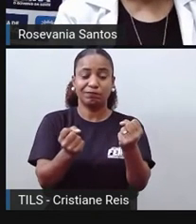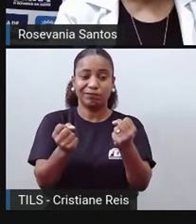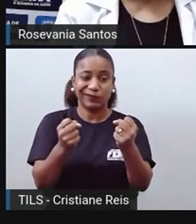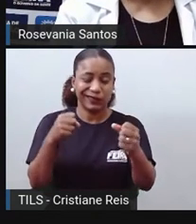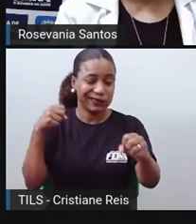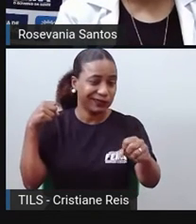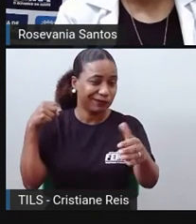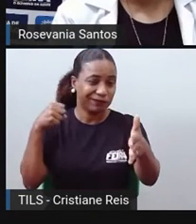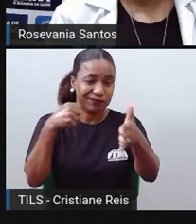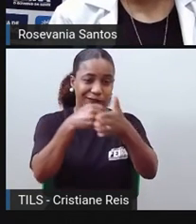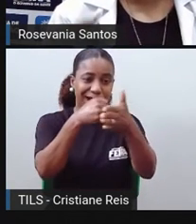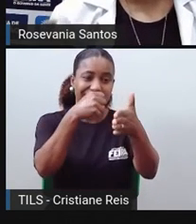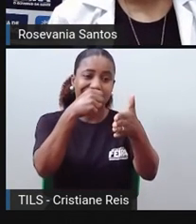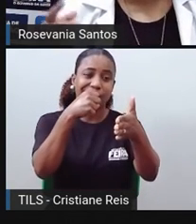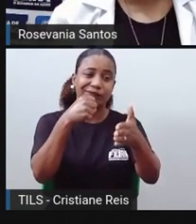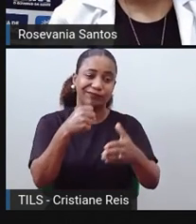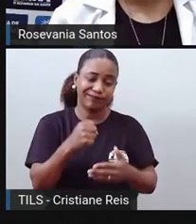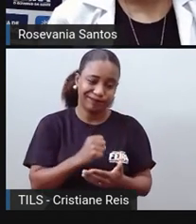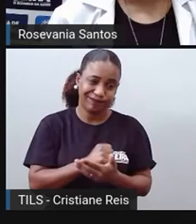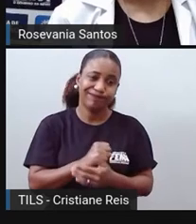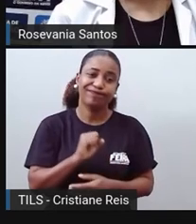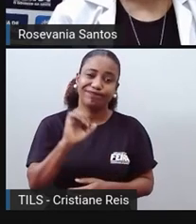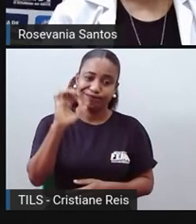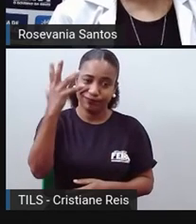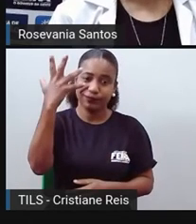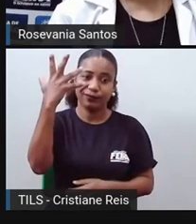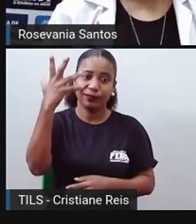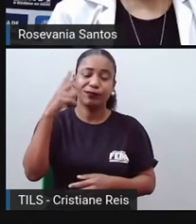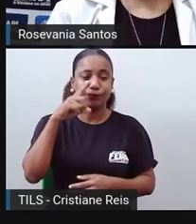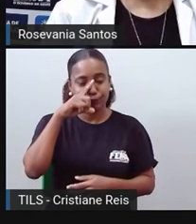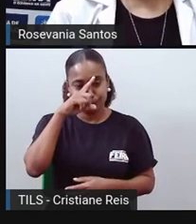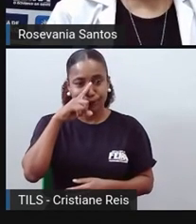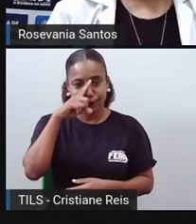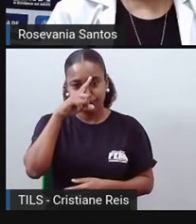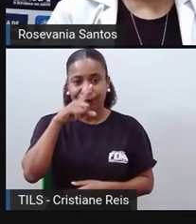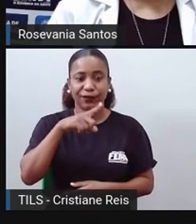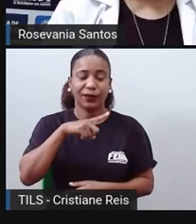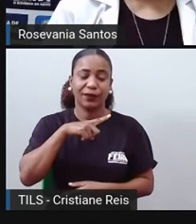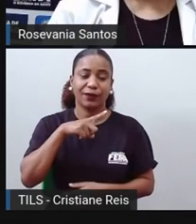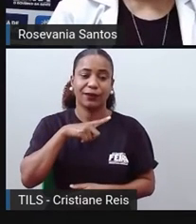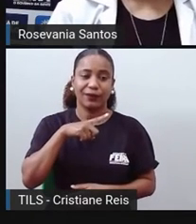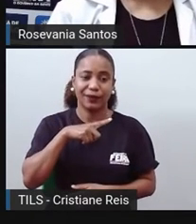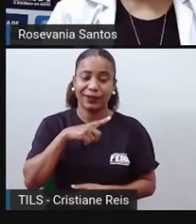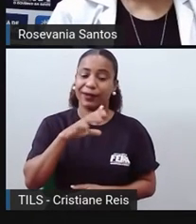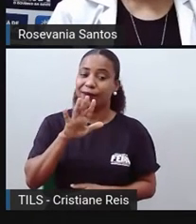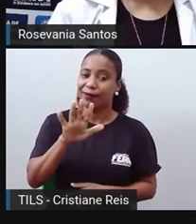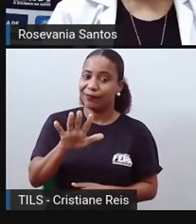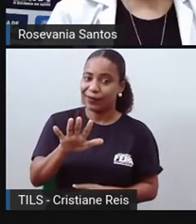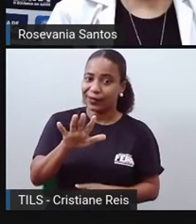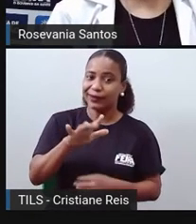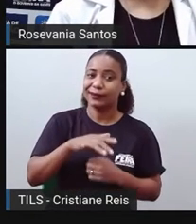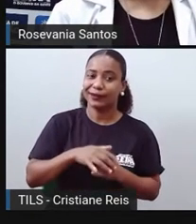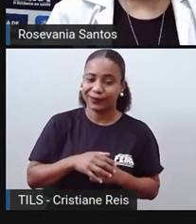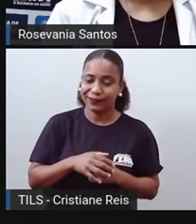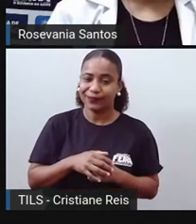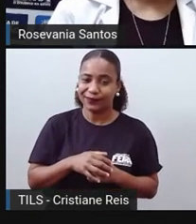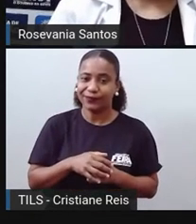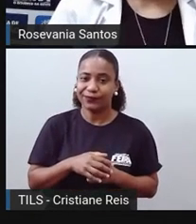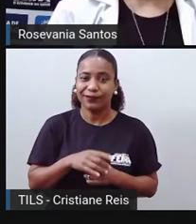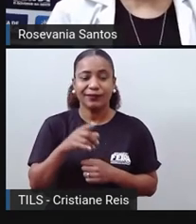né, vira uma zona de perigo, né, com referente a isso. Mas, voltando para a parte do ambiente,